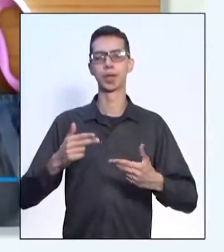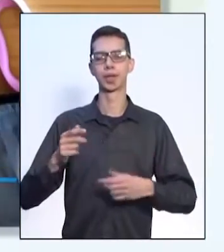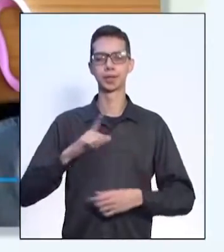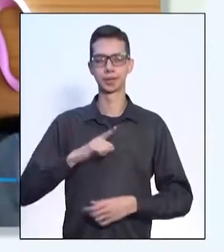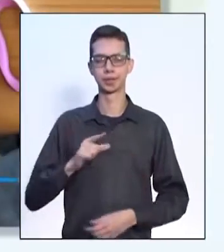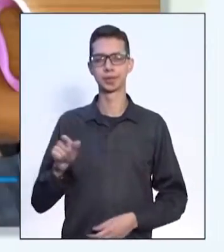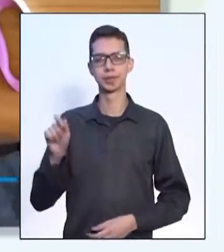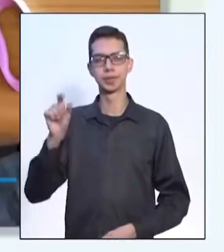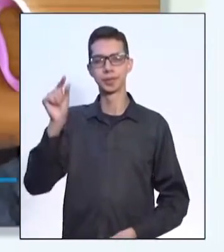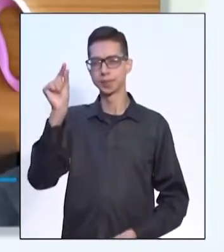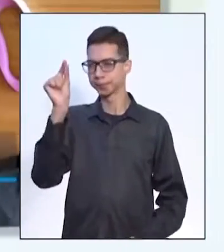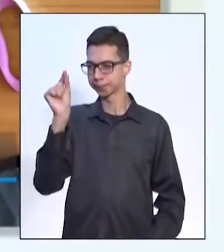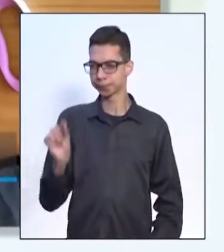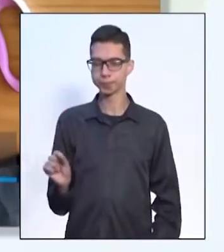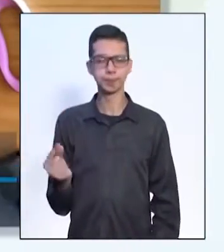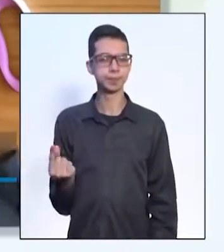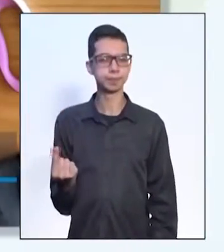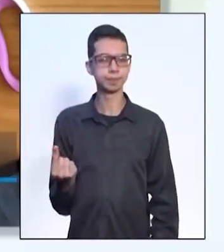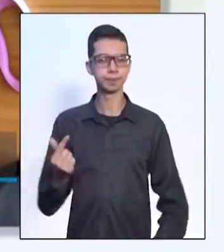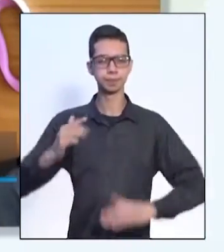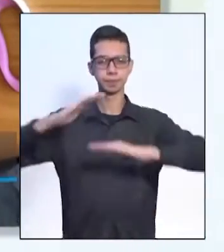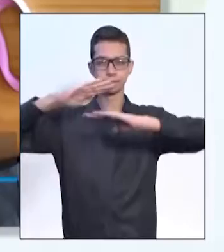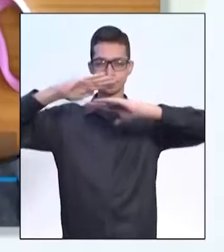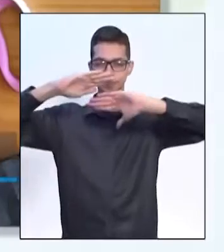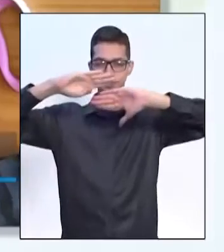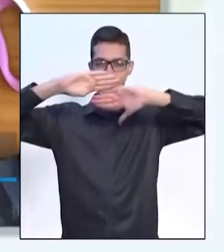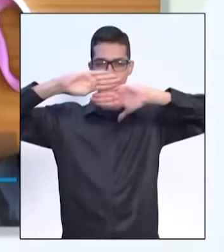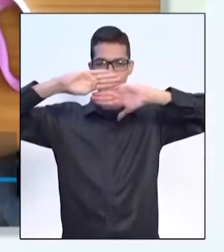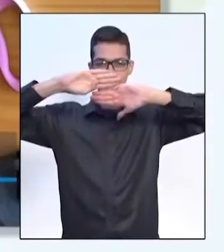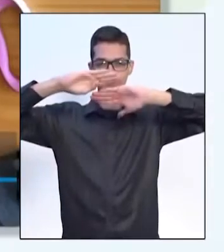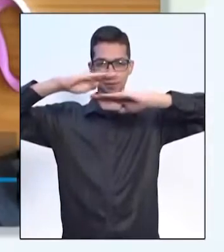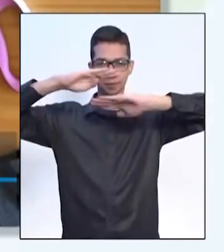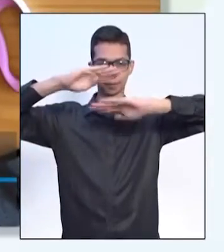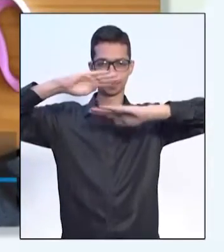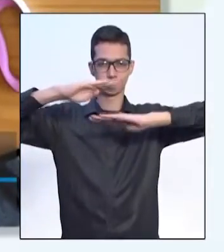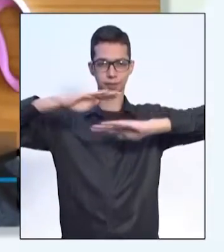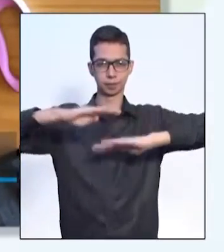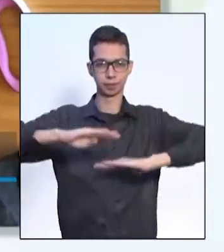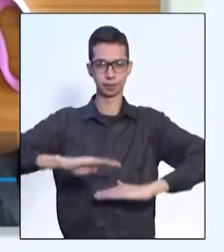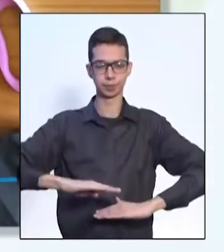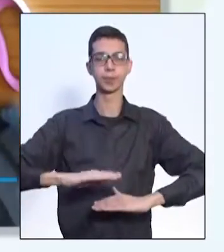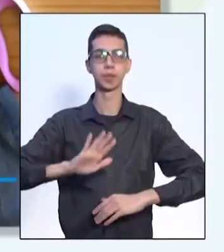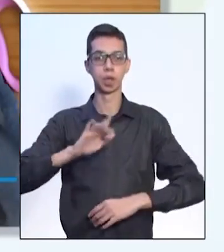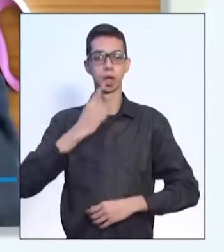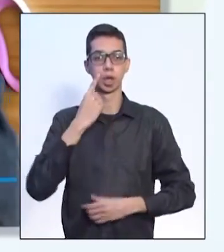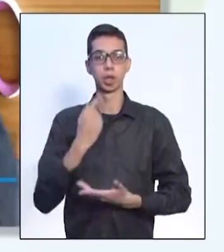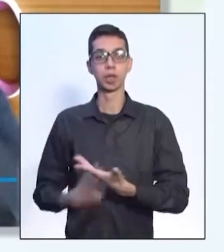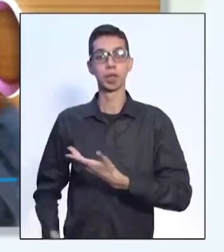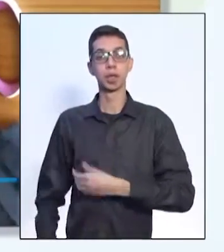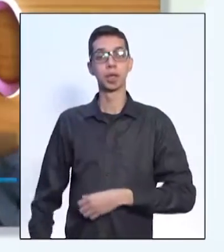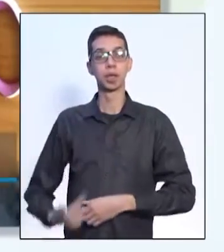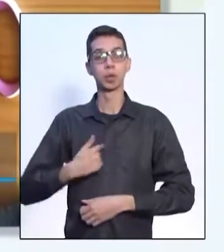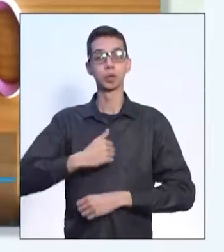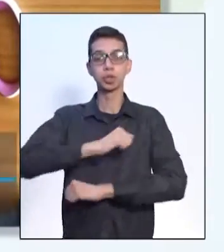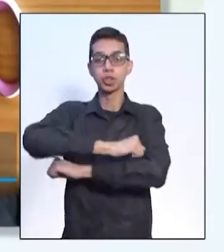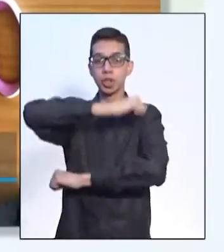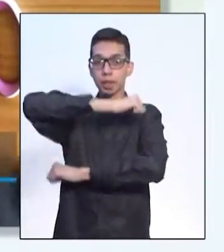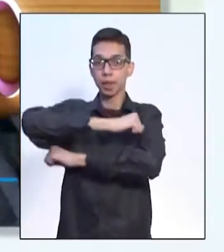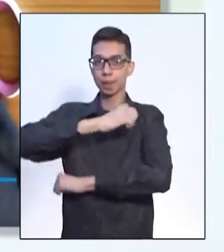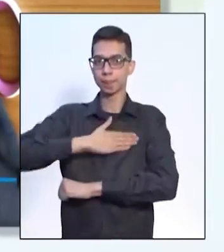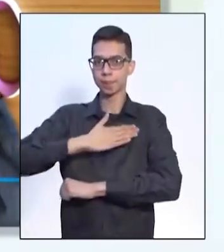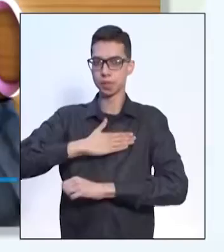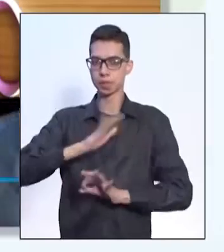preto, primeira coisa que eu vou fazer, eu vou dobrar a vista da minha janela. Até tinha feito um teste aqui antes, né? Mas eu vou